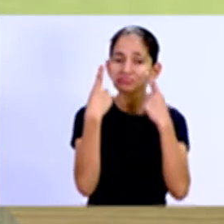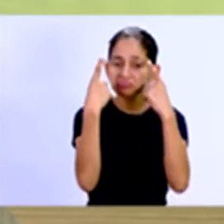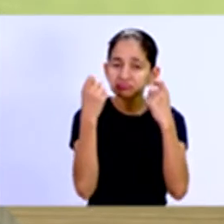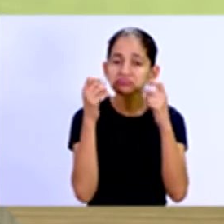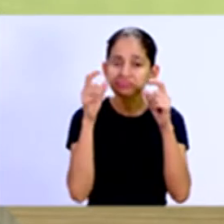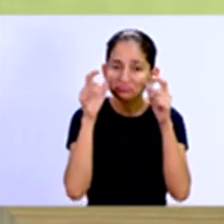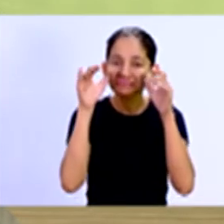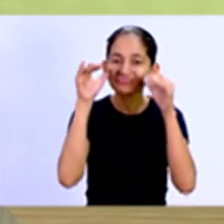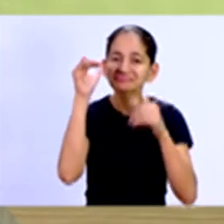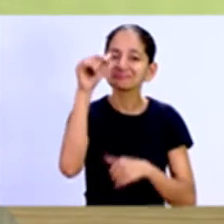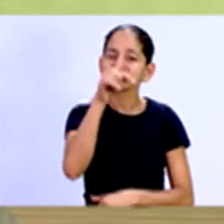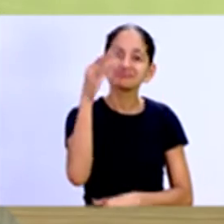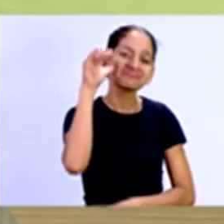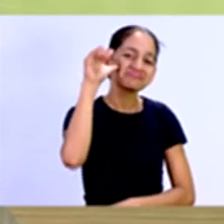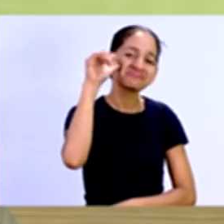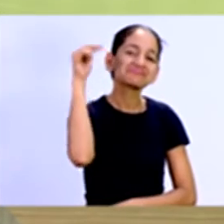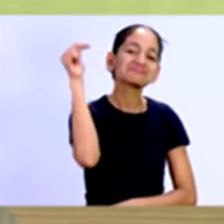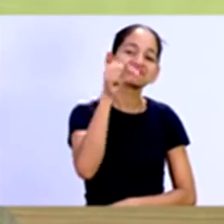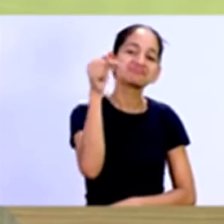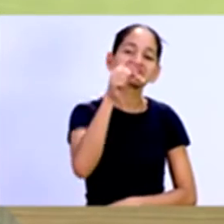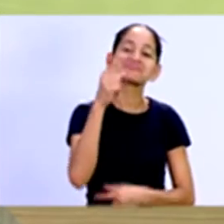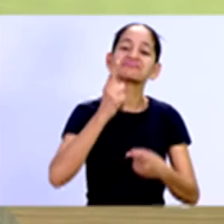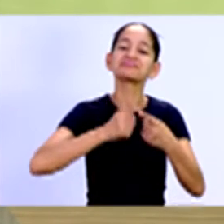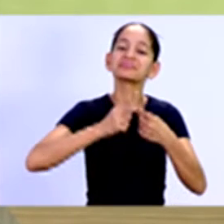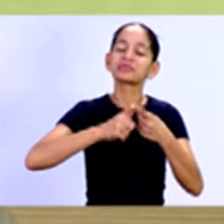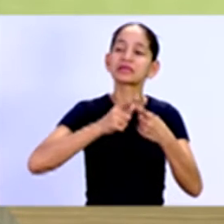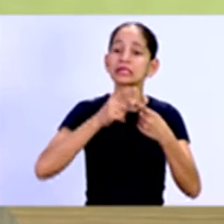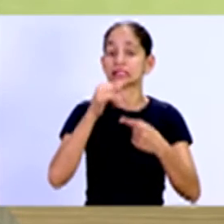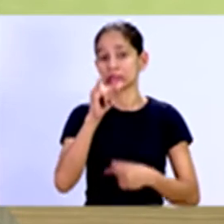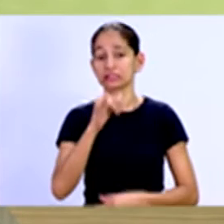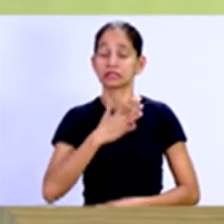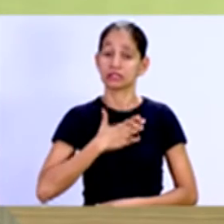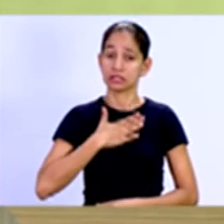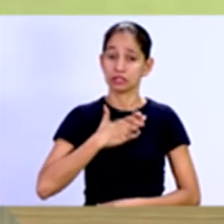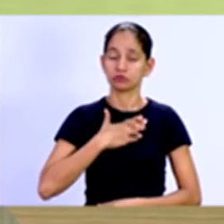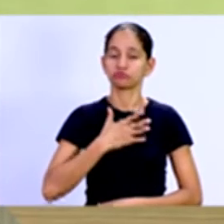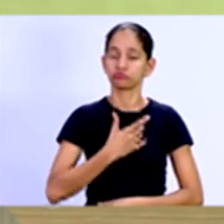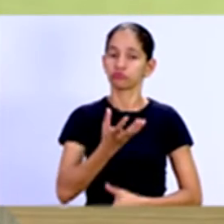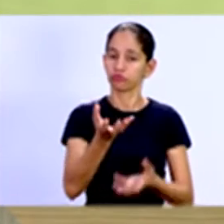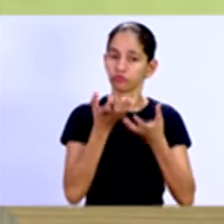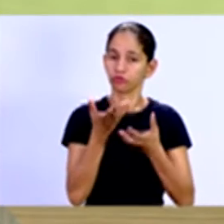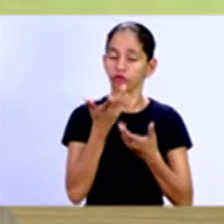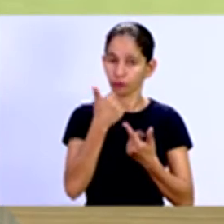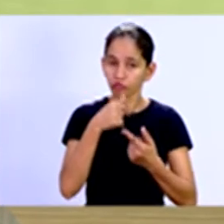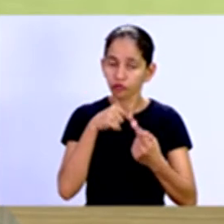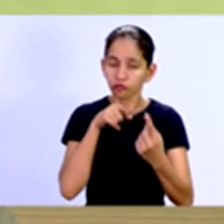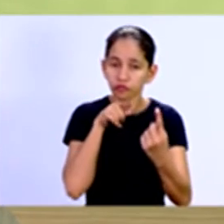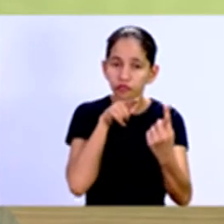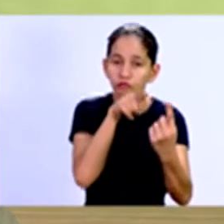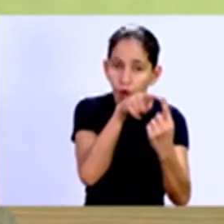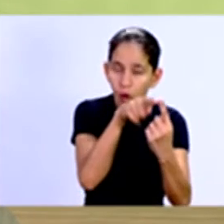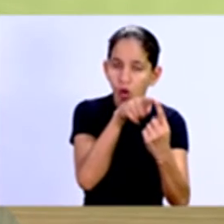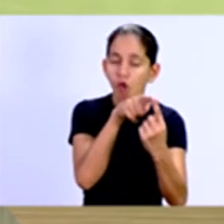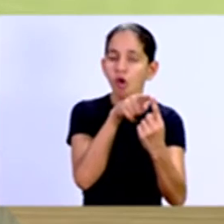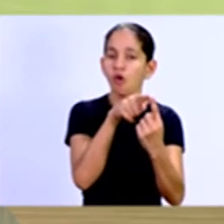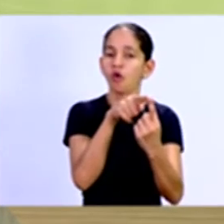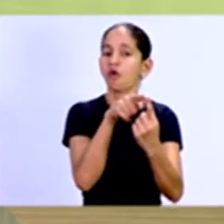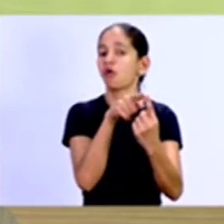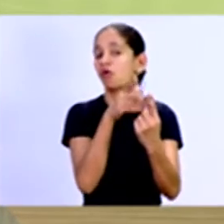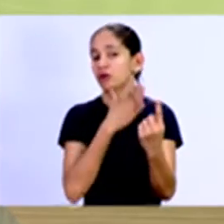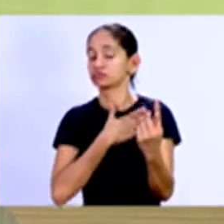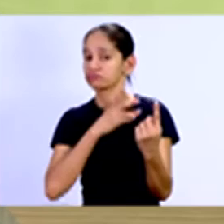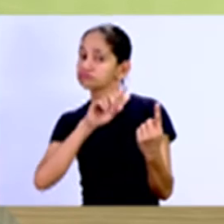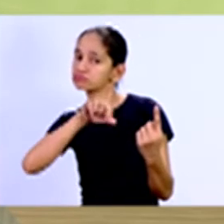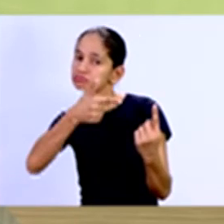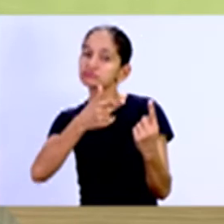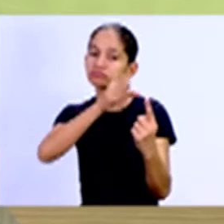que se nós nos propomos a fazer algo que é válido não só para nós e não só